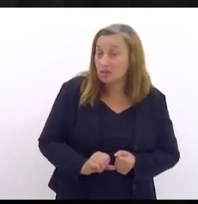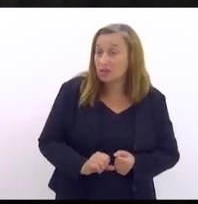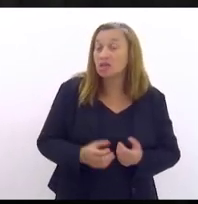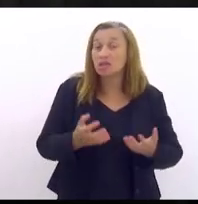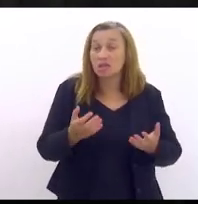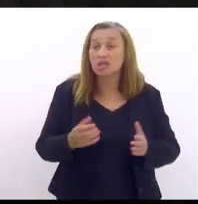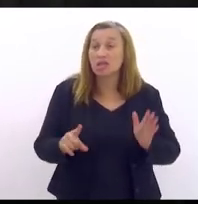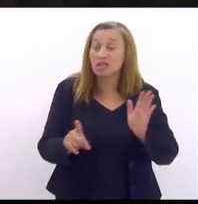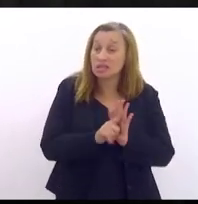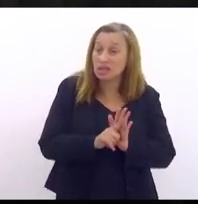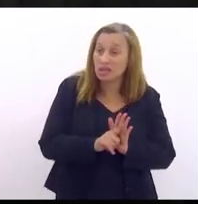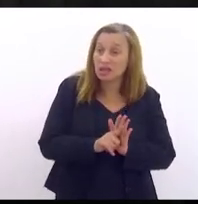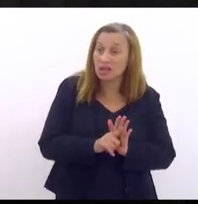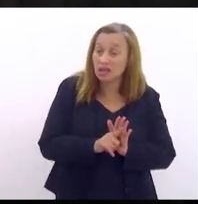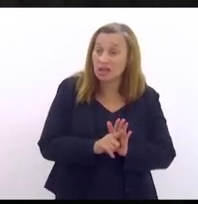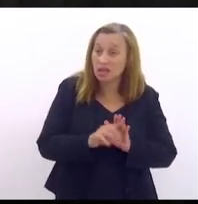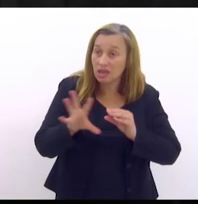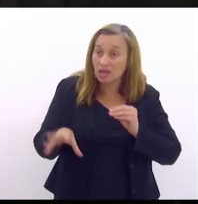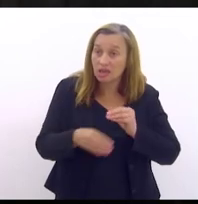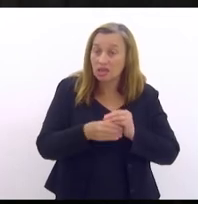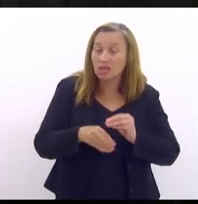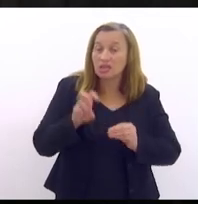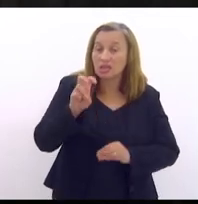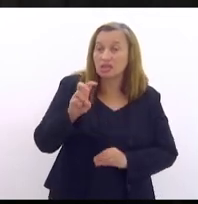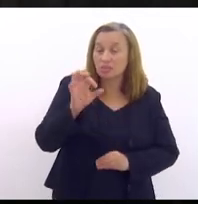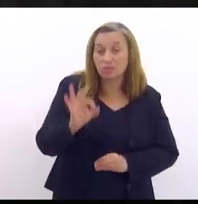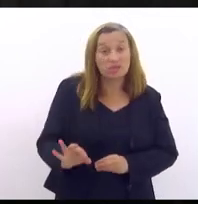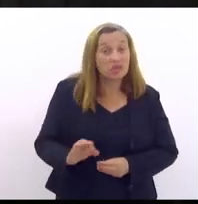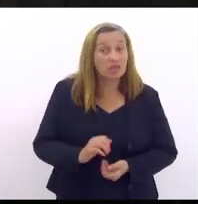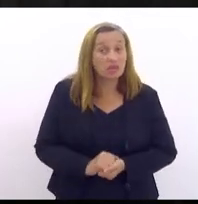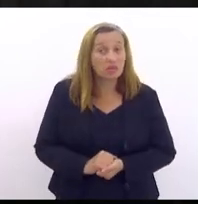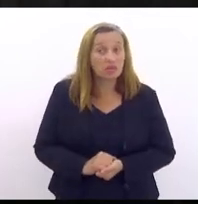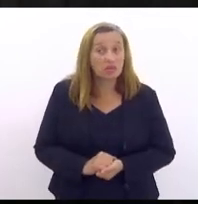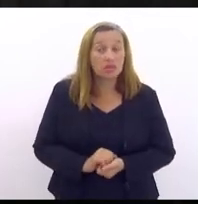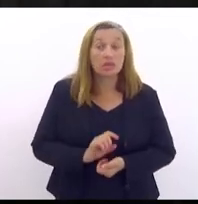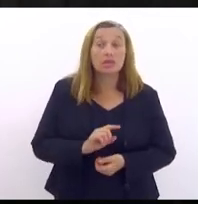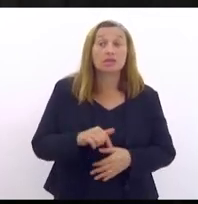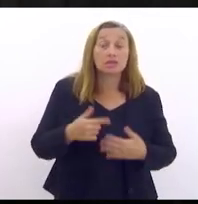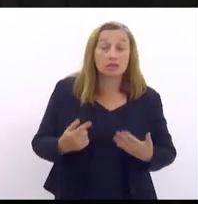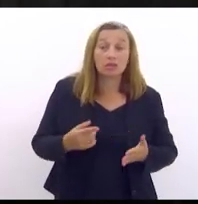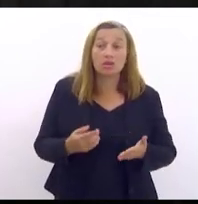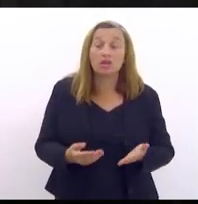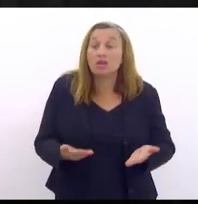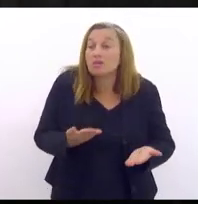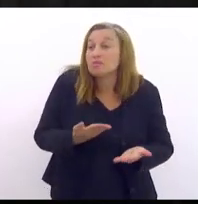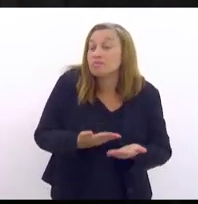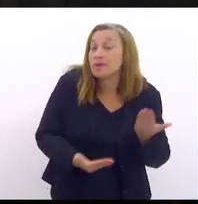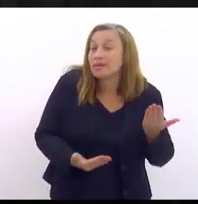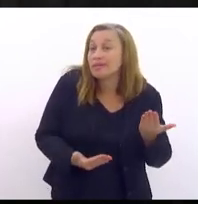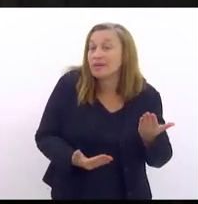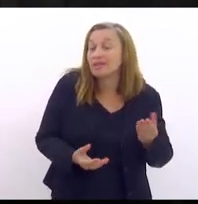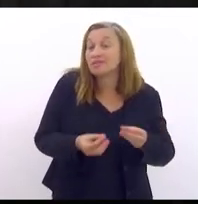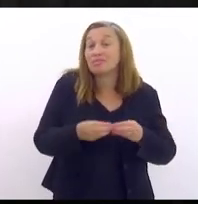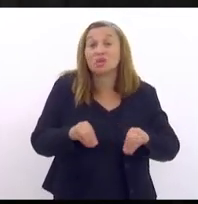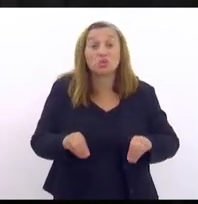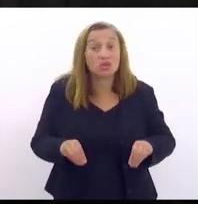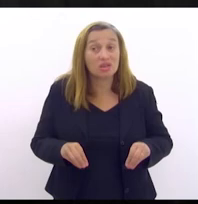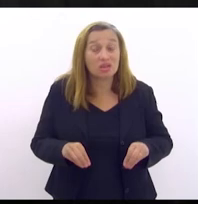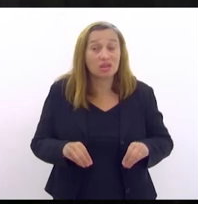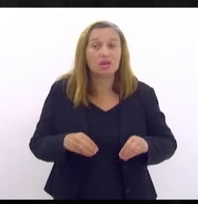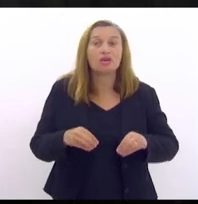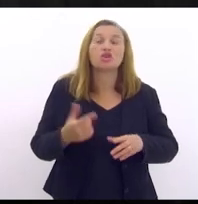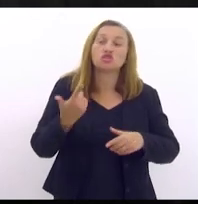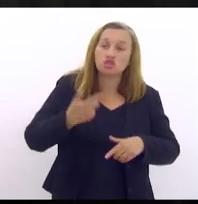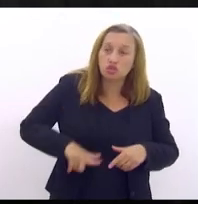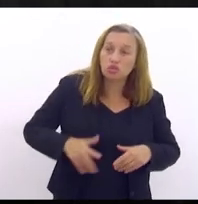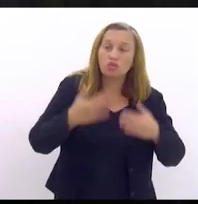essa alíquota crescesse 5 pontos percentuais, porque senão iríamos para a derrocada como estamos indo.